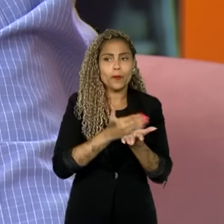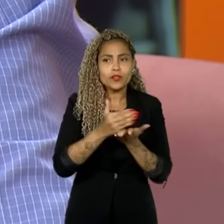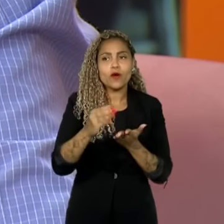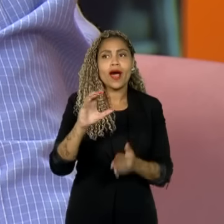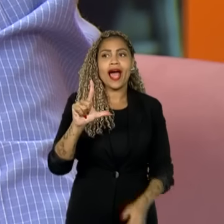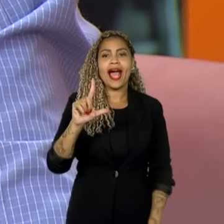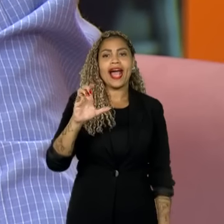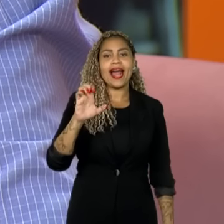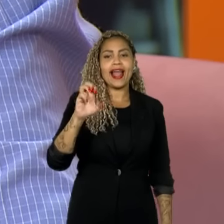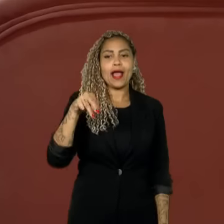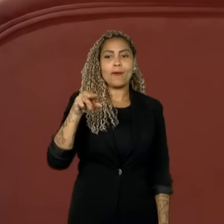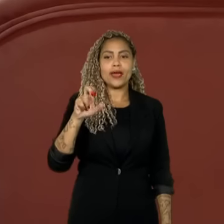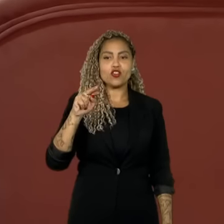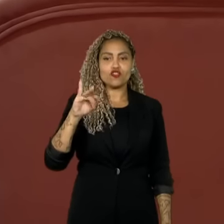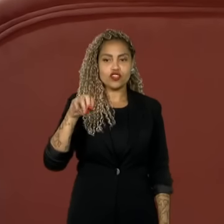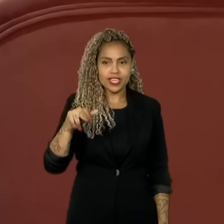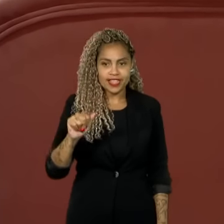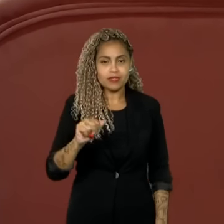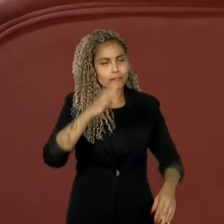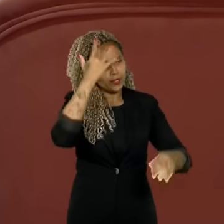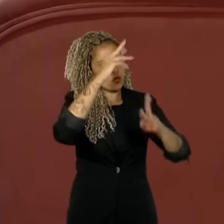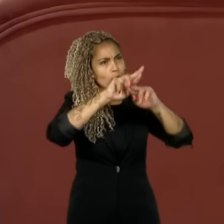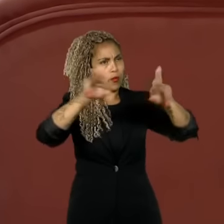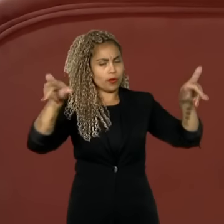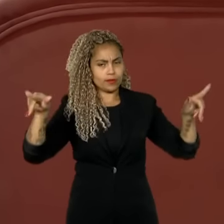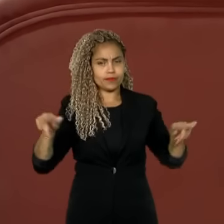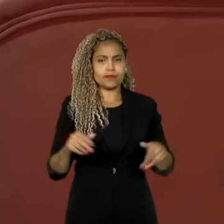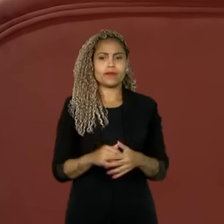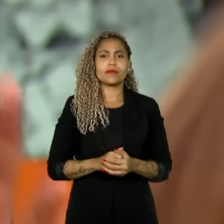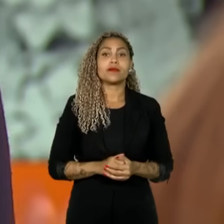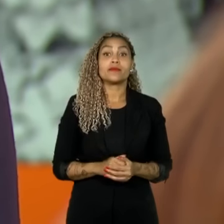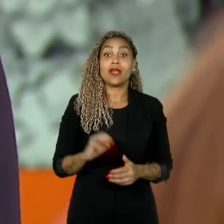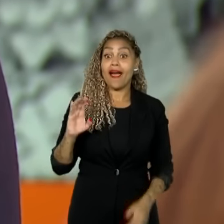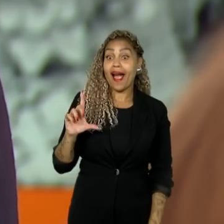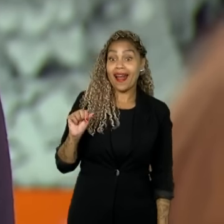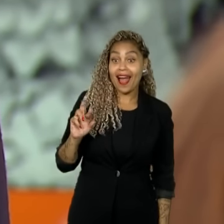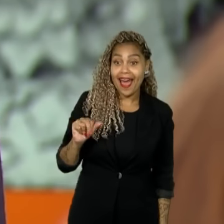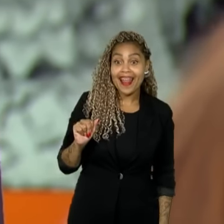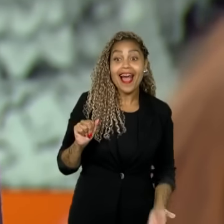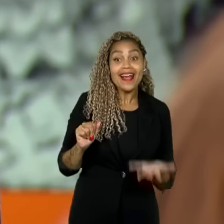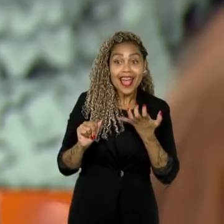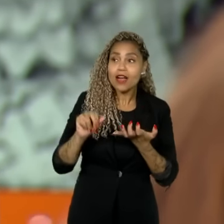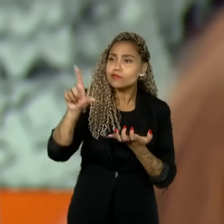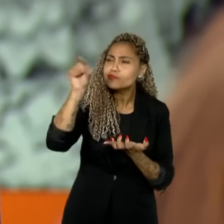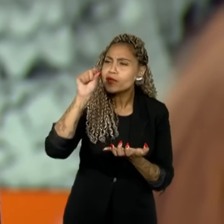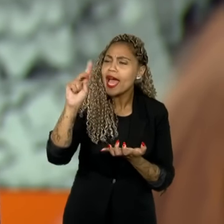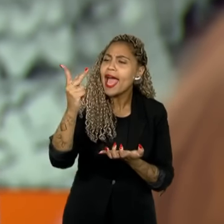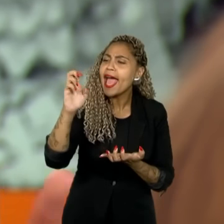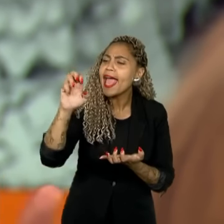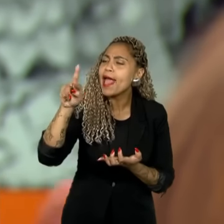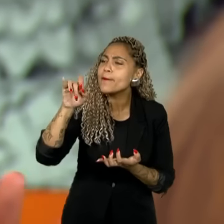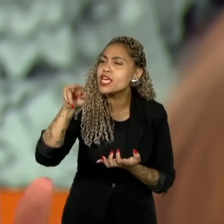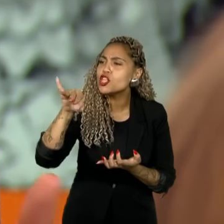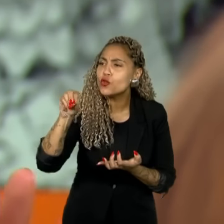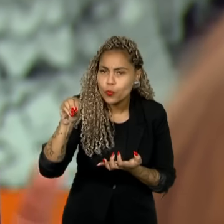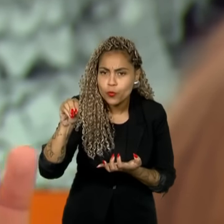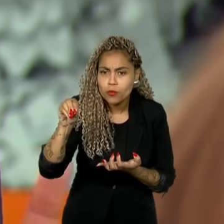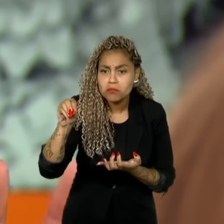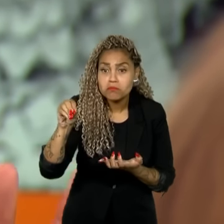Clementina, Paulinho, um monte de gente. Então, a Clara queria o Hermínio. Eu não sei por que cargas d'água, o Hermínio conta